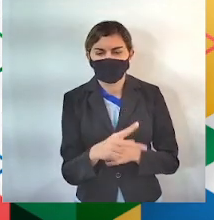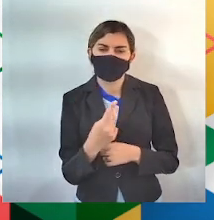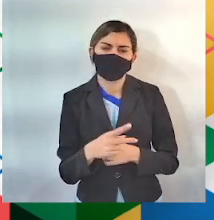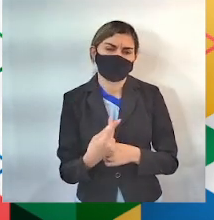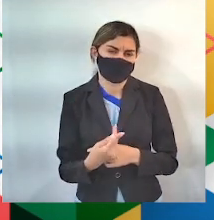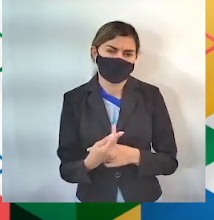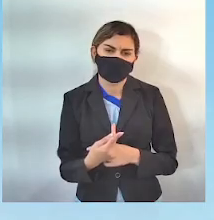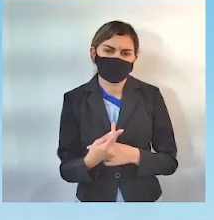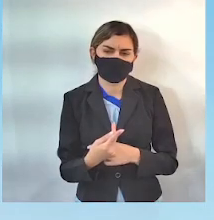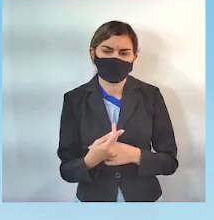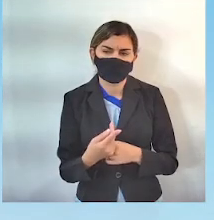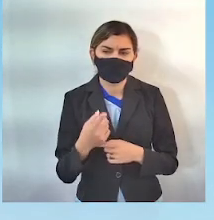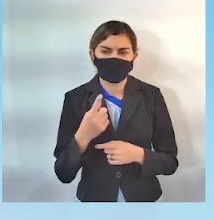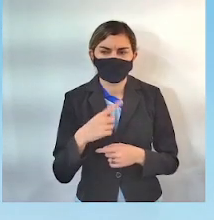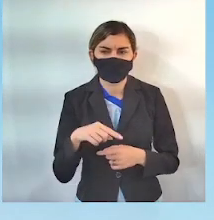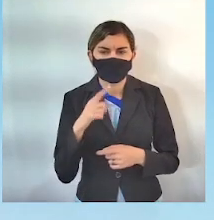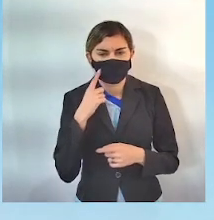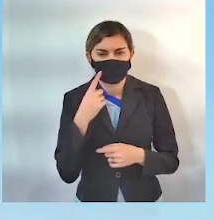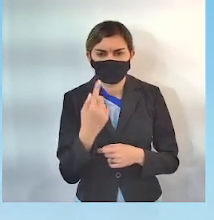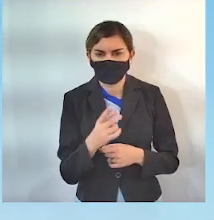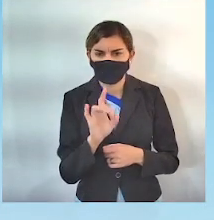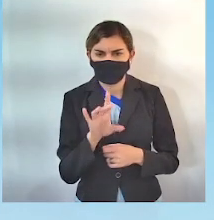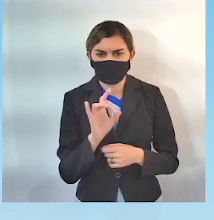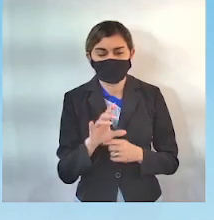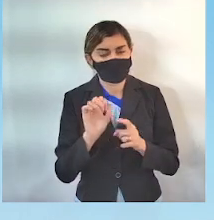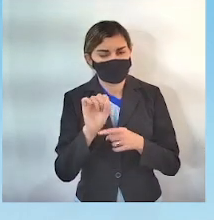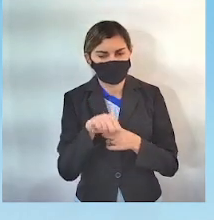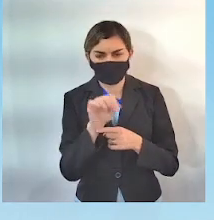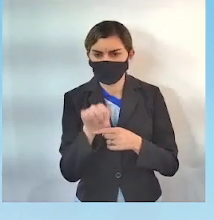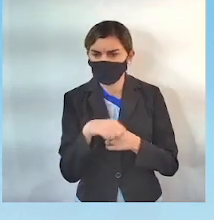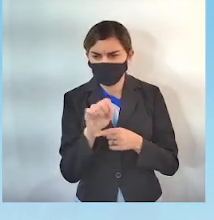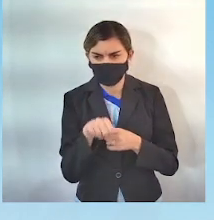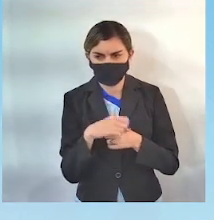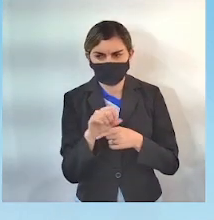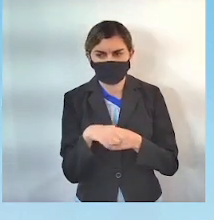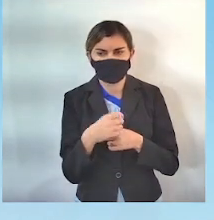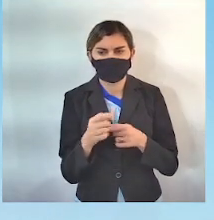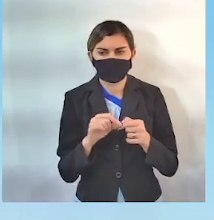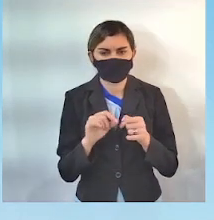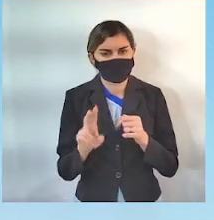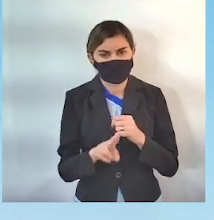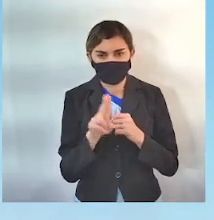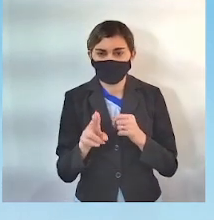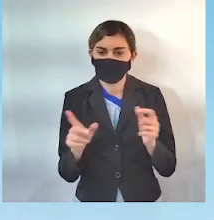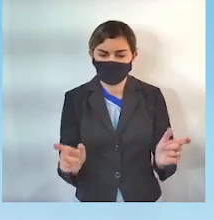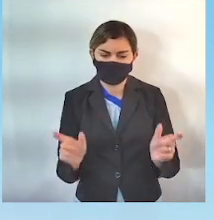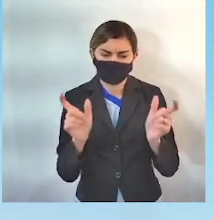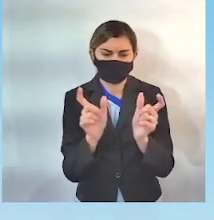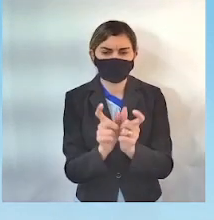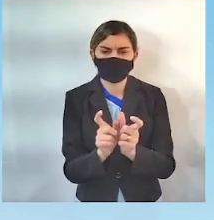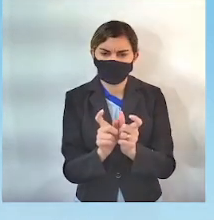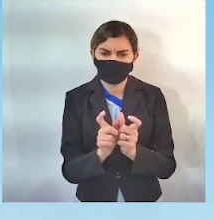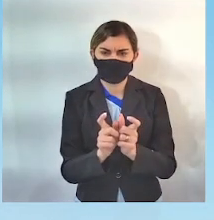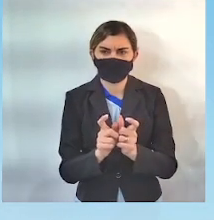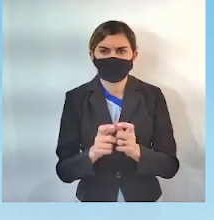subject pronouns e eles funcionam apenas como sujeito. Ele vai ter que fazer o uso do equivalente, que é